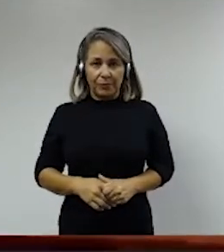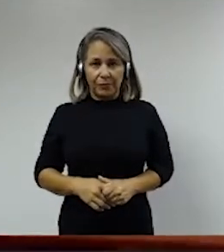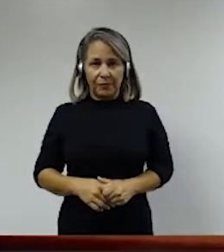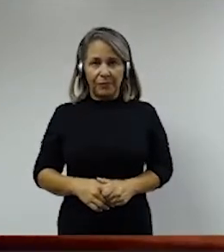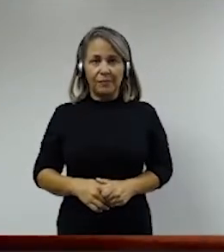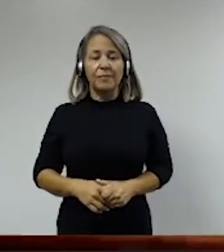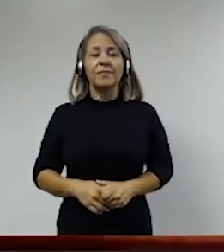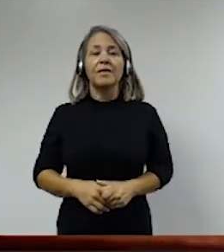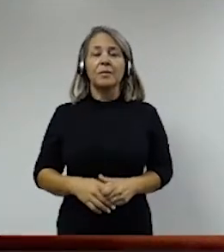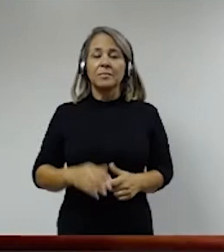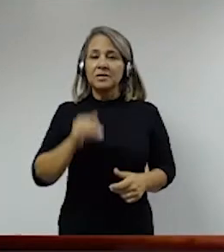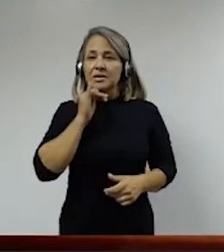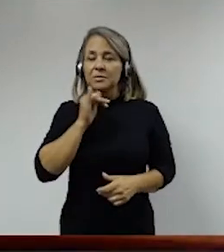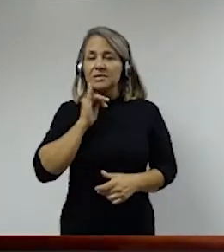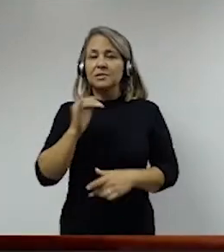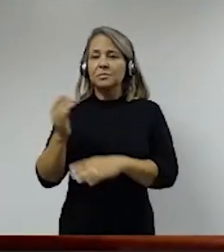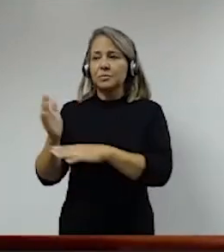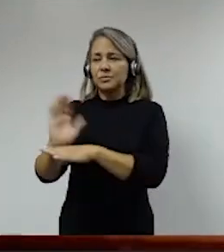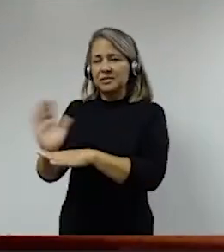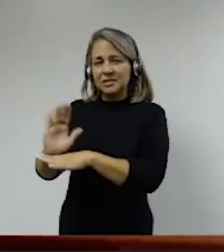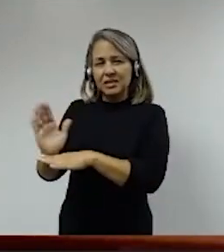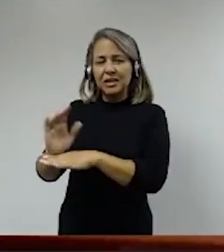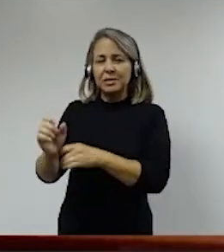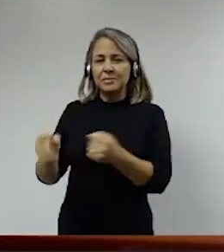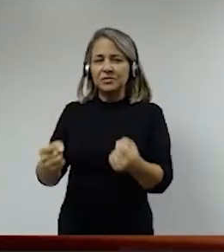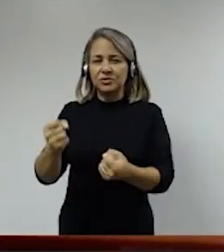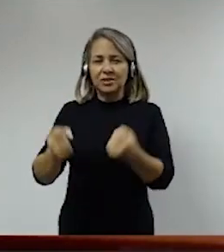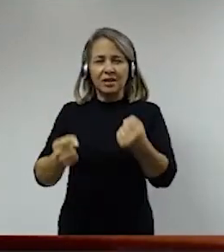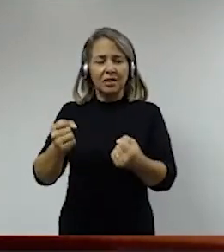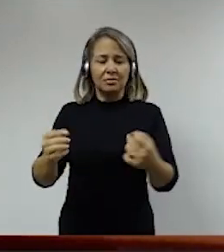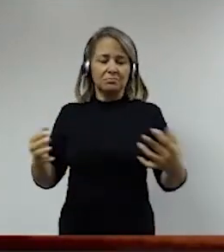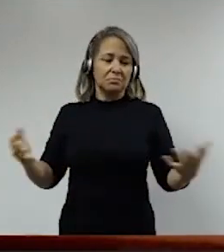alternativas, os drive-ins, a gente vê as alternativas